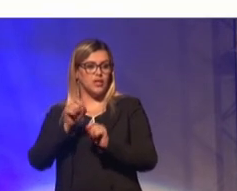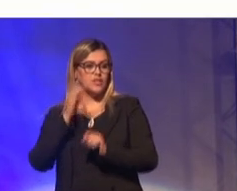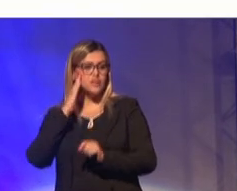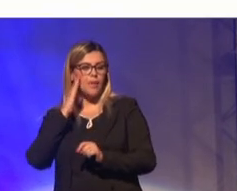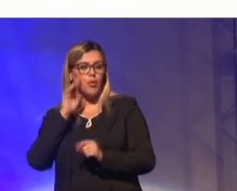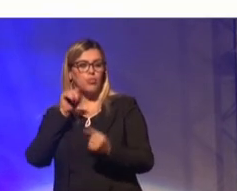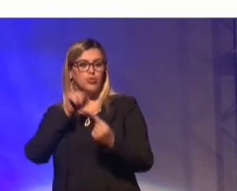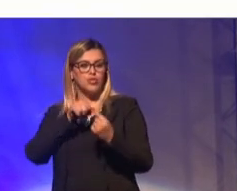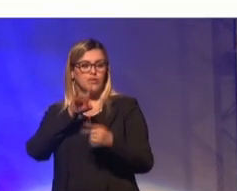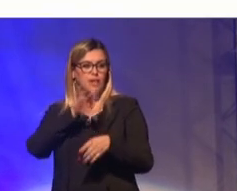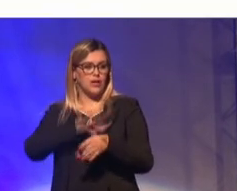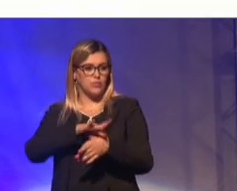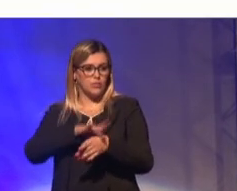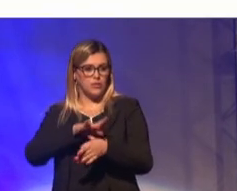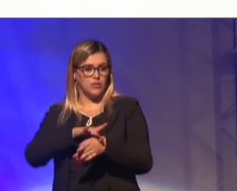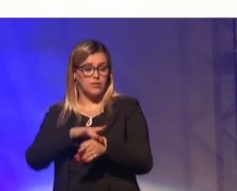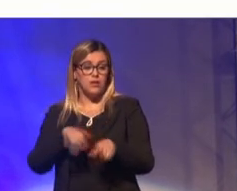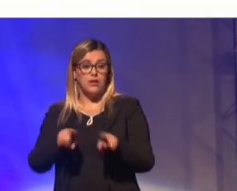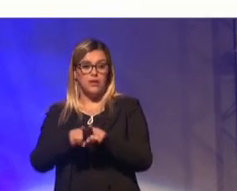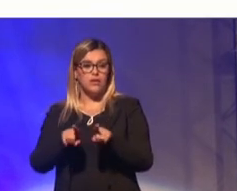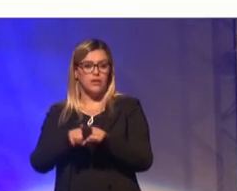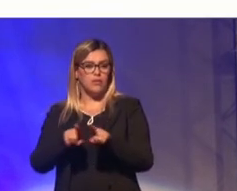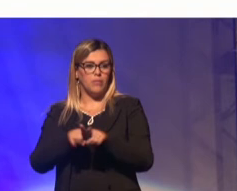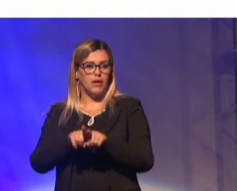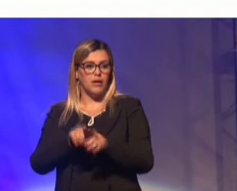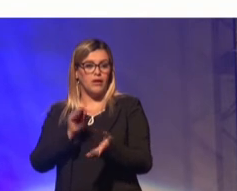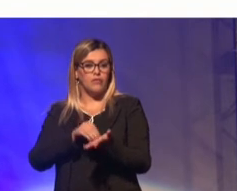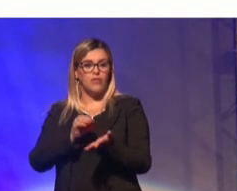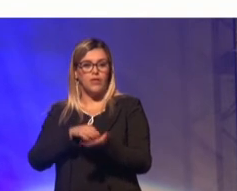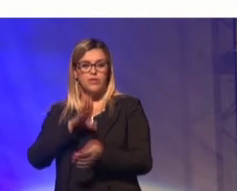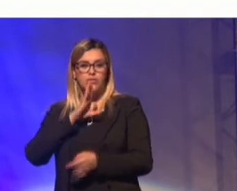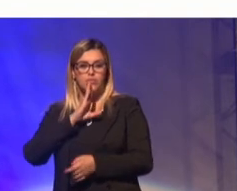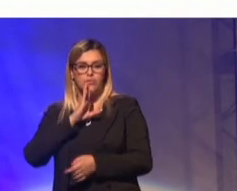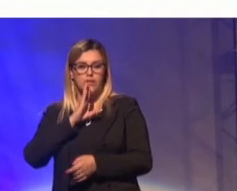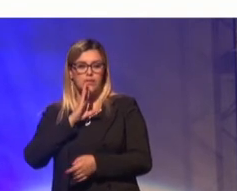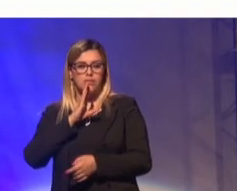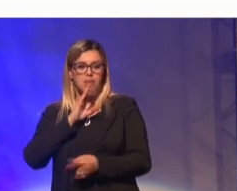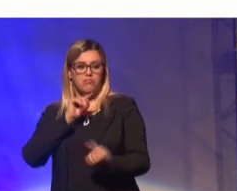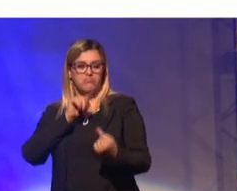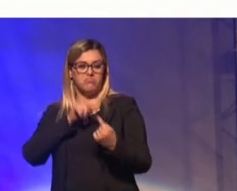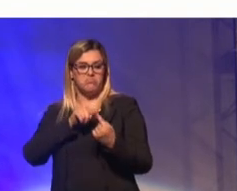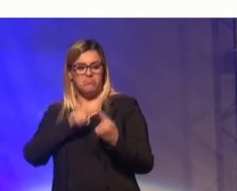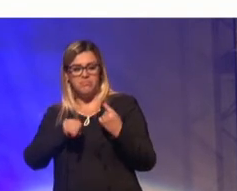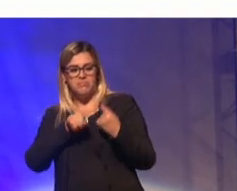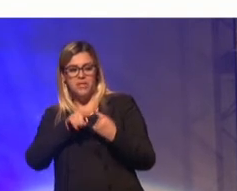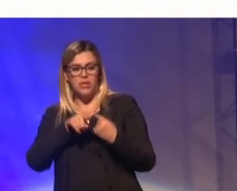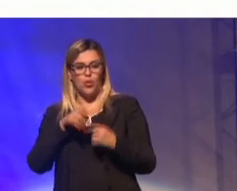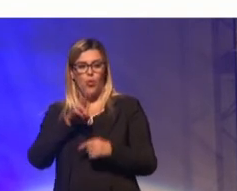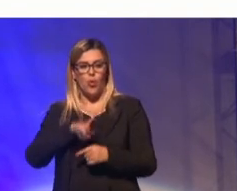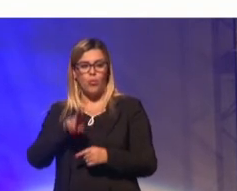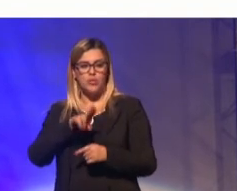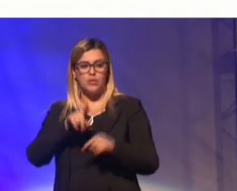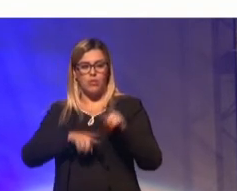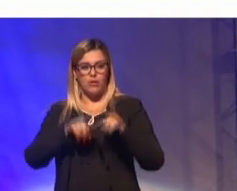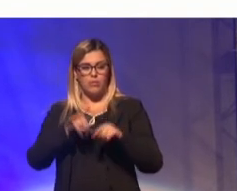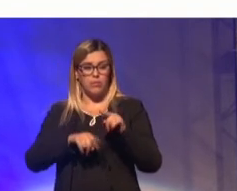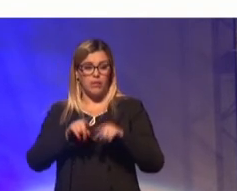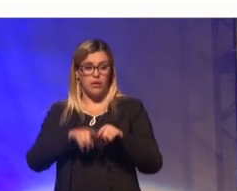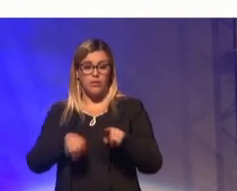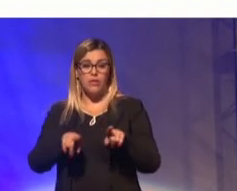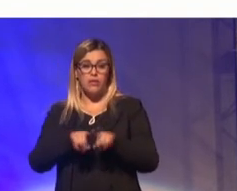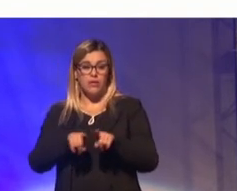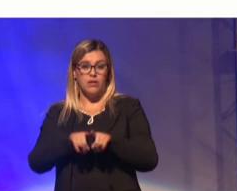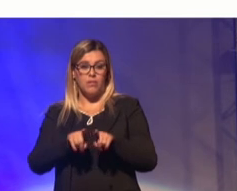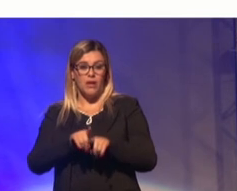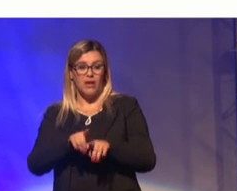né? Depois a falta de conhecimento e familiaridade com os equipamentos, que justificava então não usar, e até um